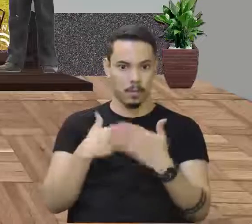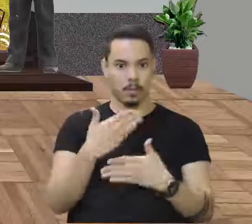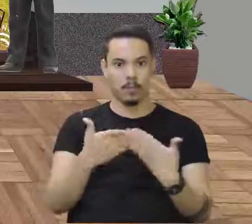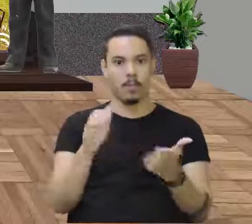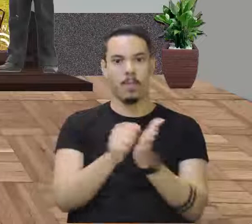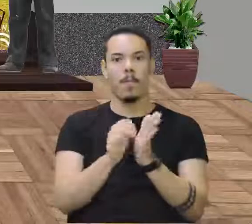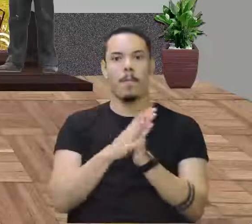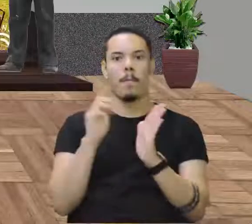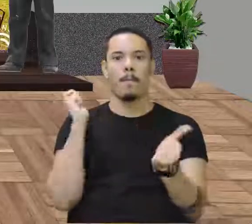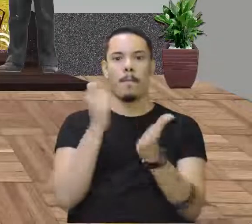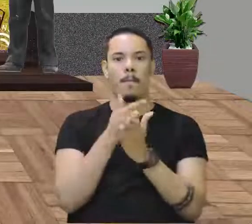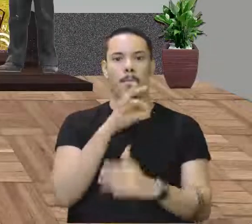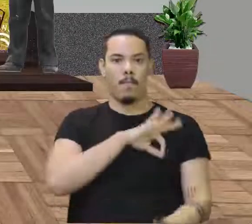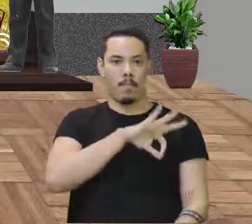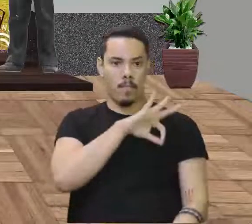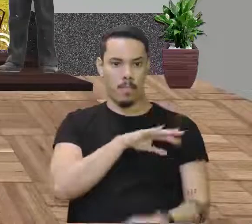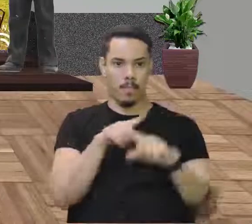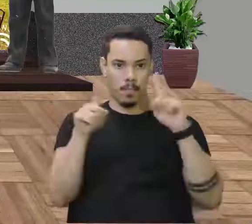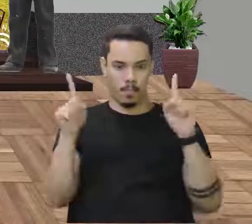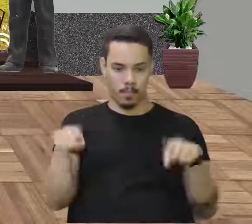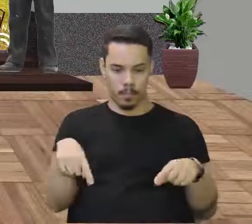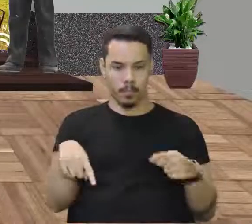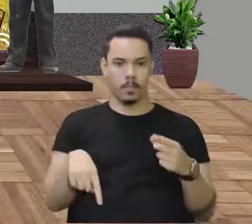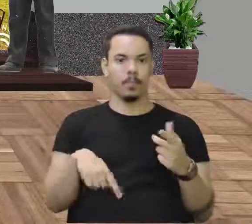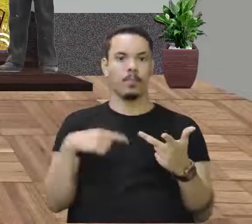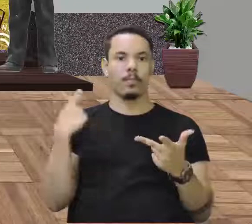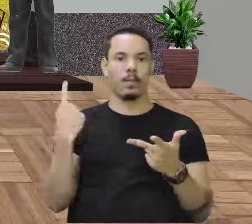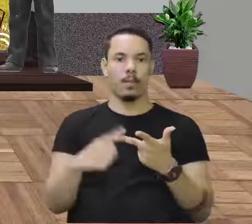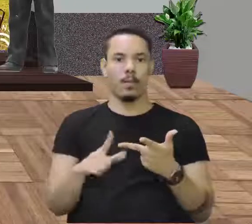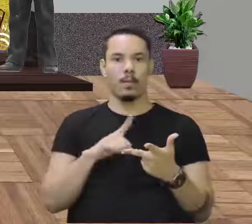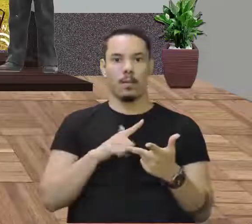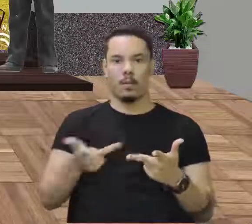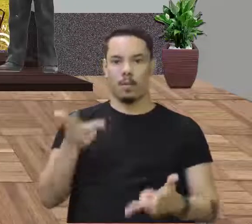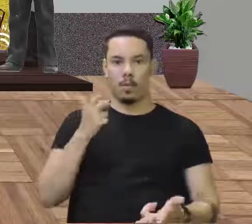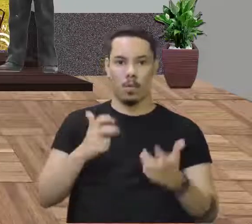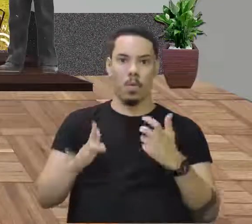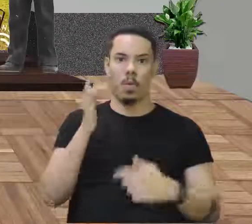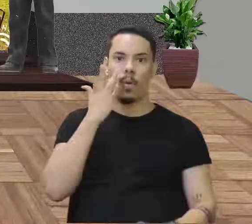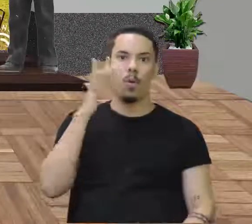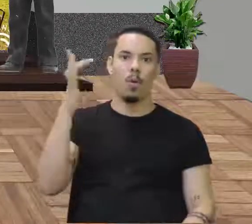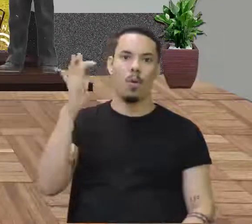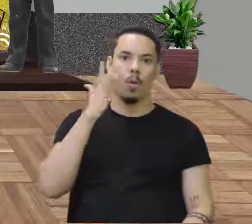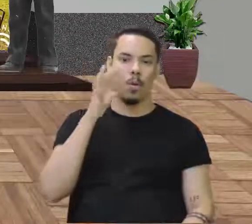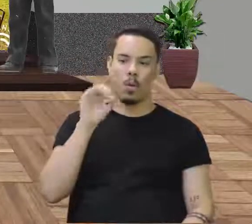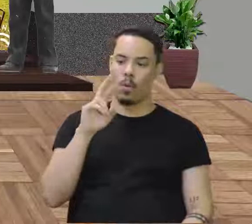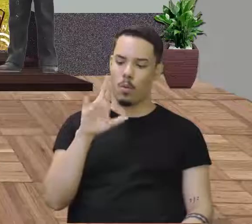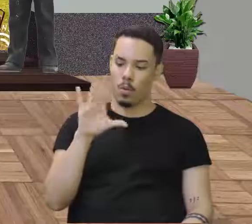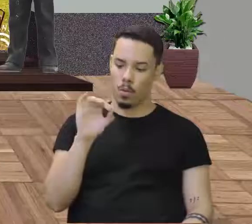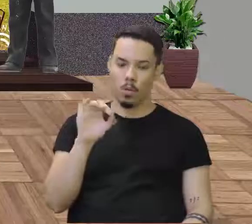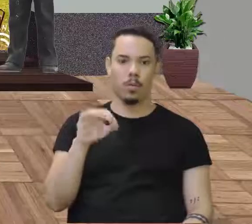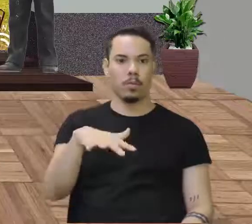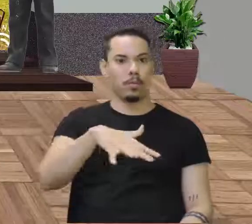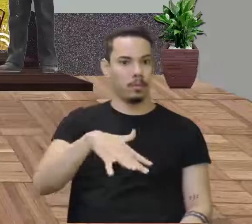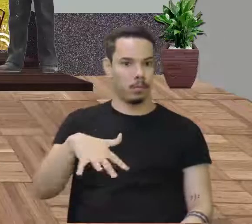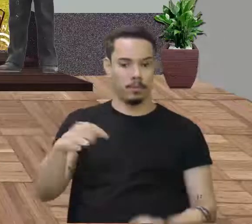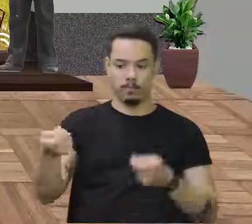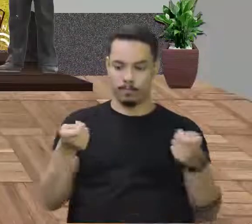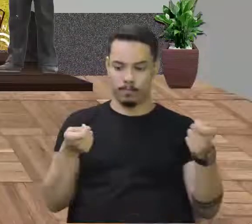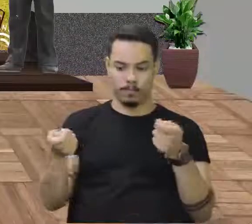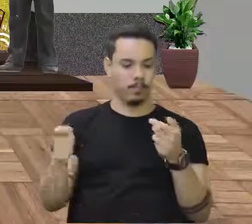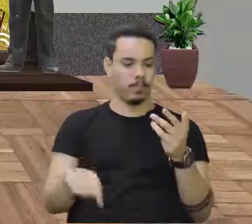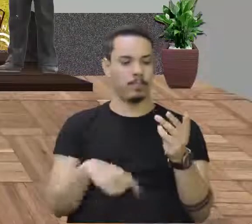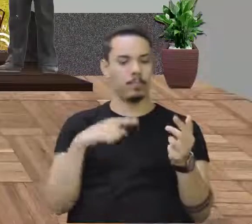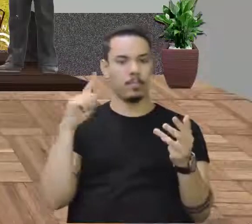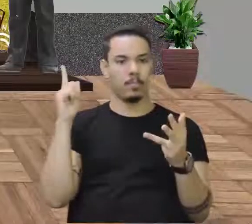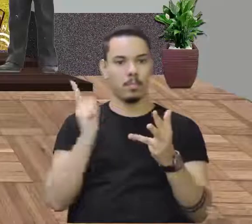Estado. Depois nós tivemos aí a extração do ouro também, que vai movimentar muito essa região. Nós tivemos